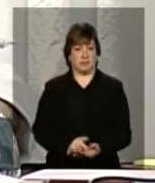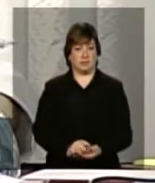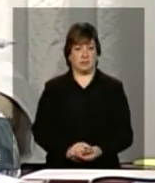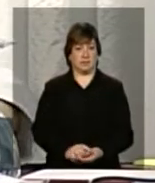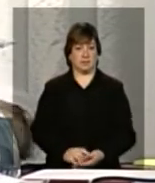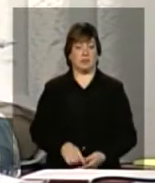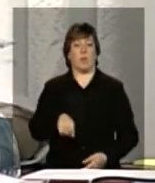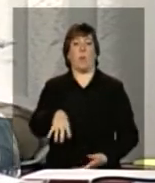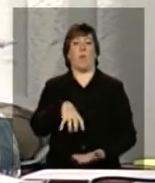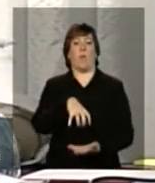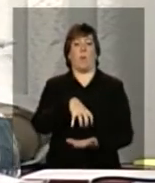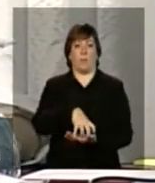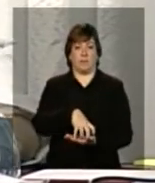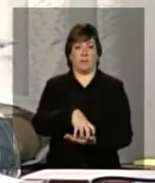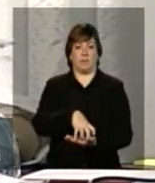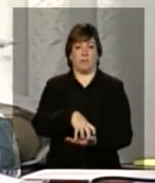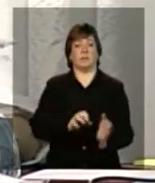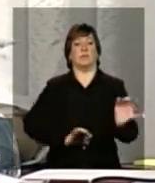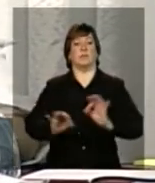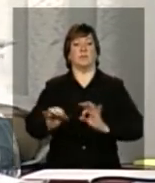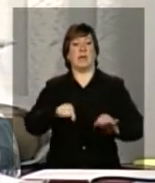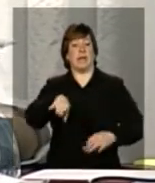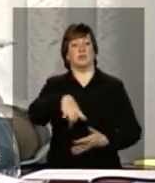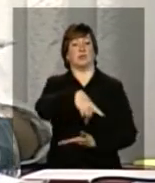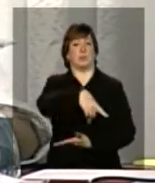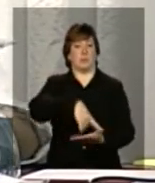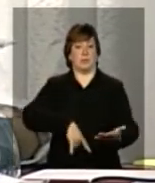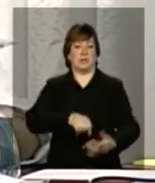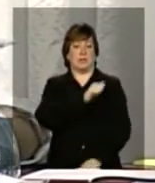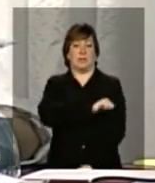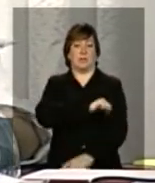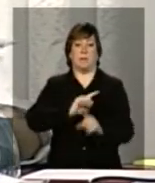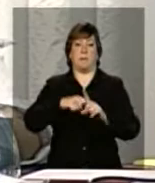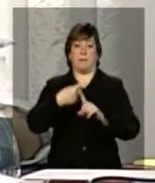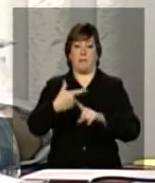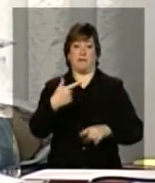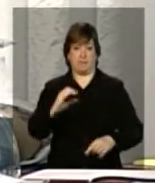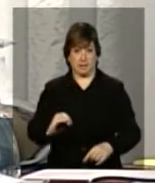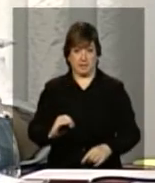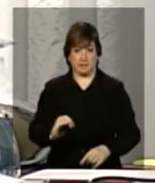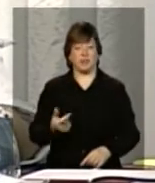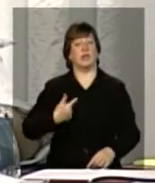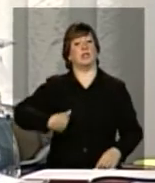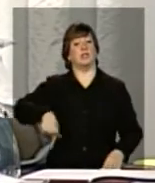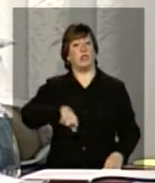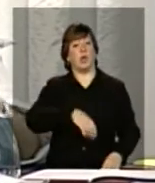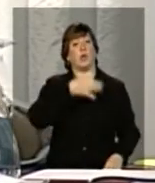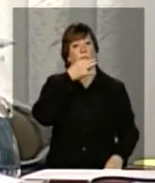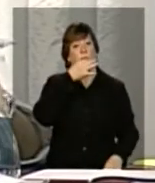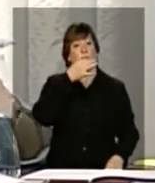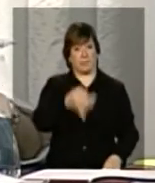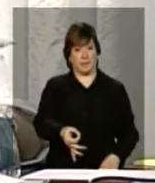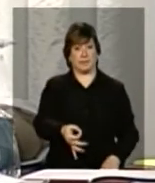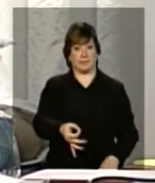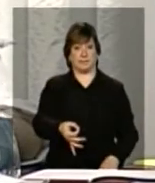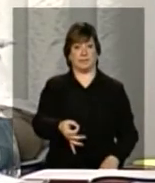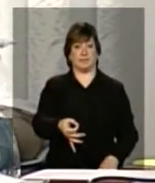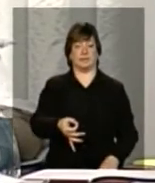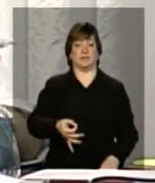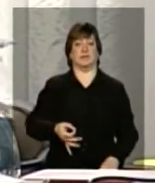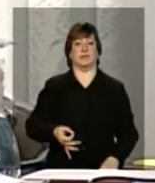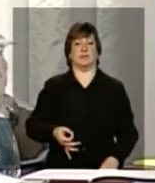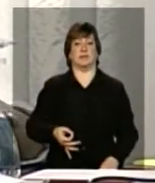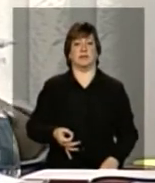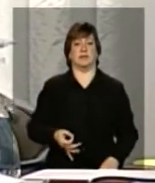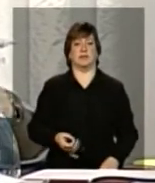o comitê de elaboração desse documento da Rio+20, e nós propusemos